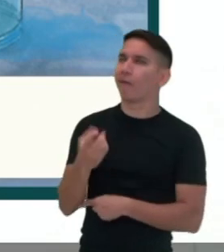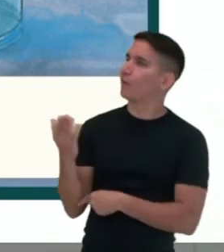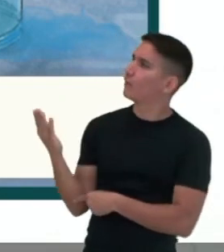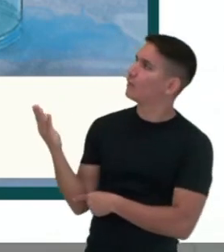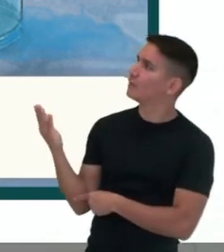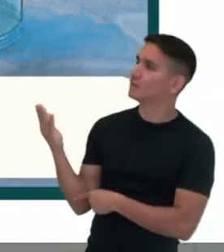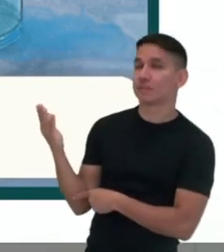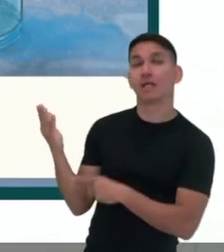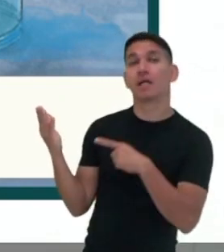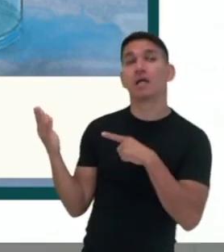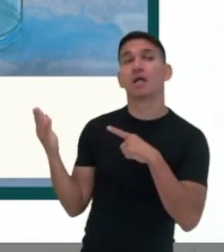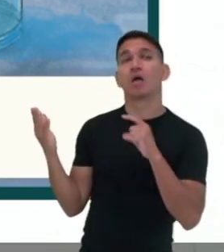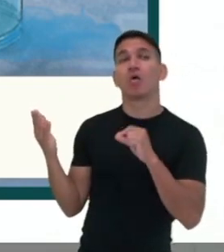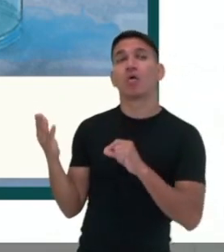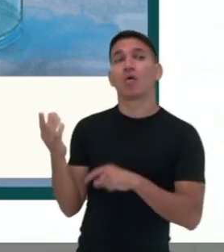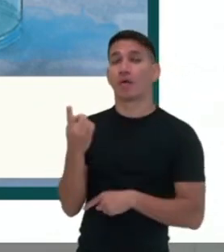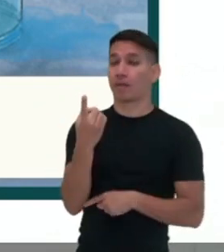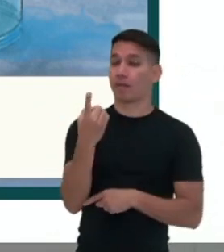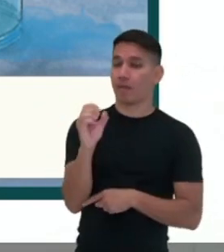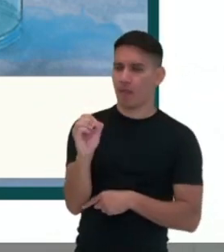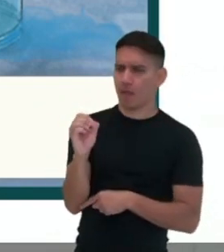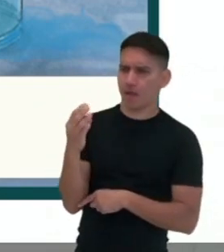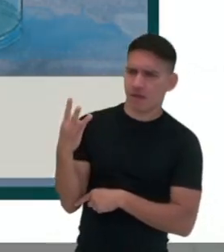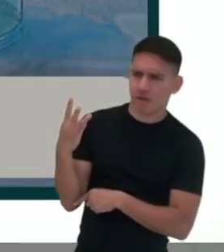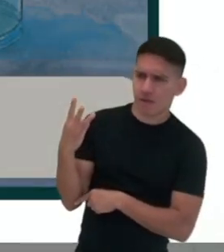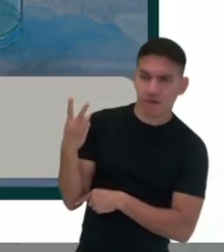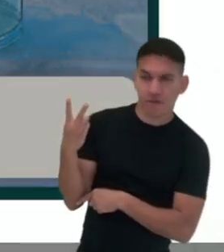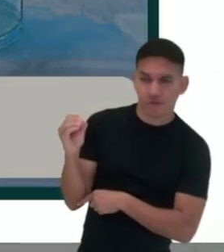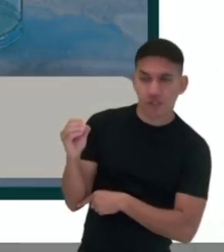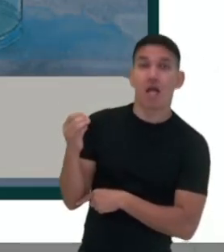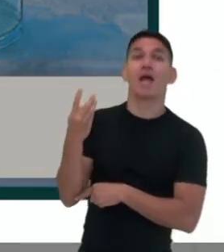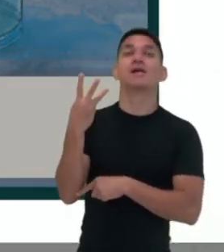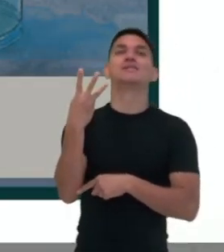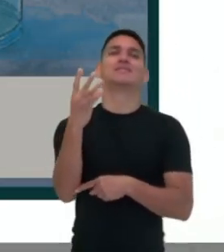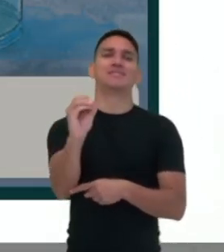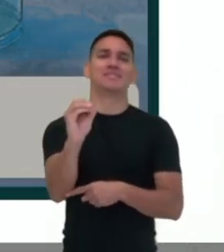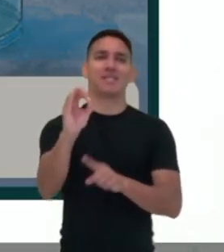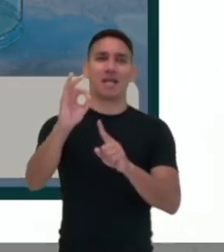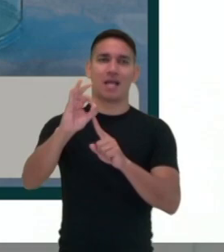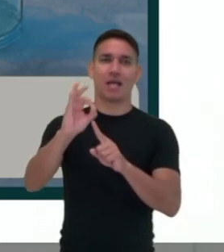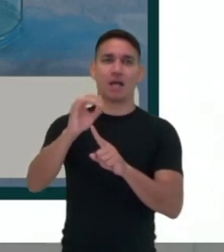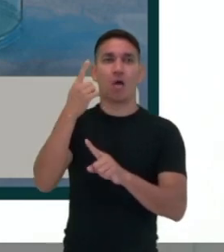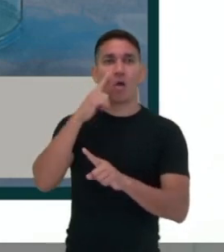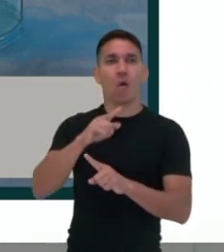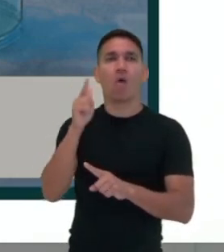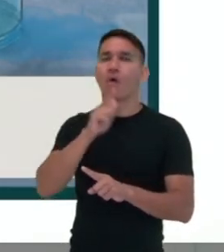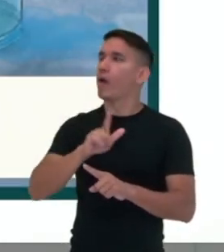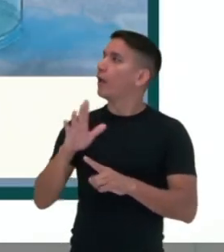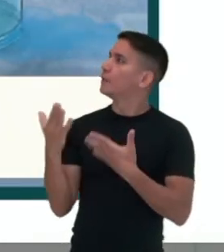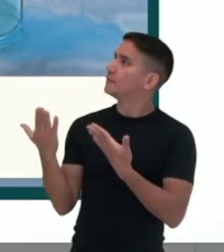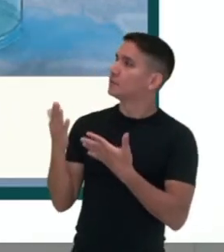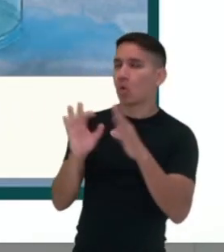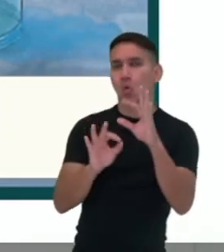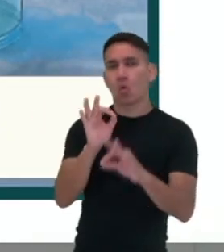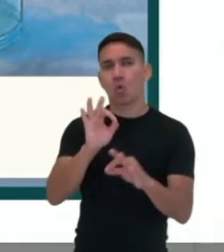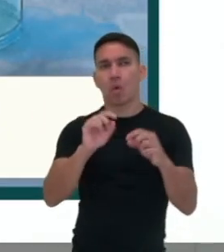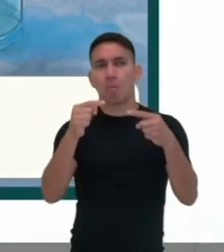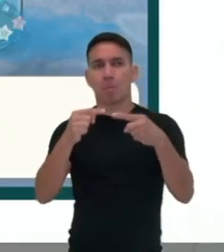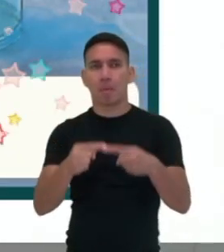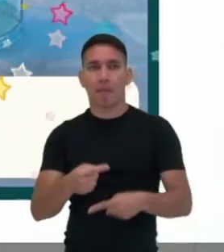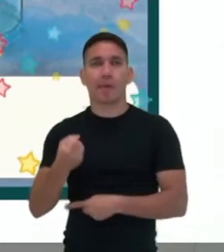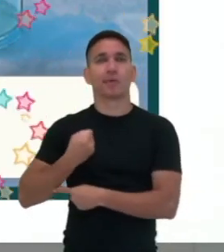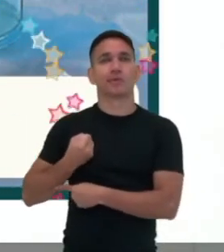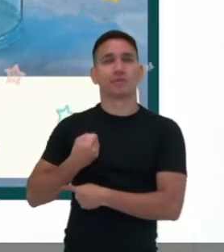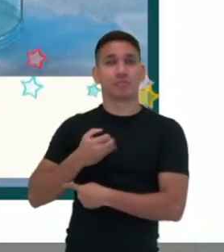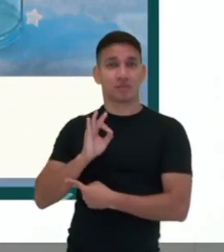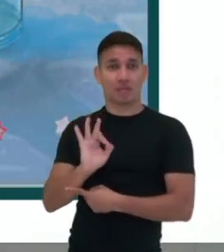aqui a gente observa que é 10, 20, ó, 30 graus, né? E aqui você posiciona, colocando ali os valorizinhos, que é 30 graus.